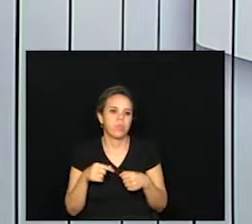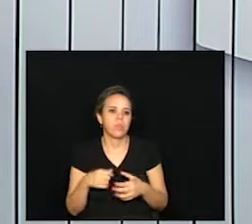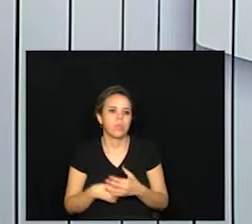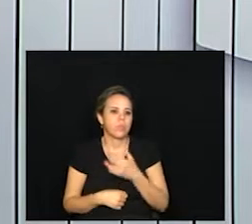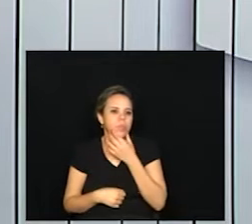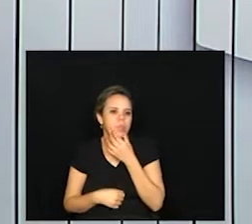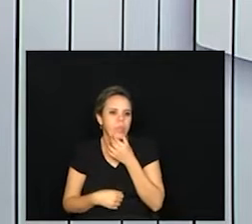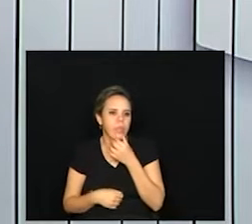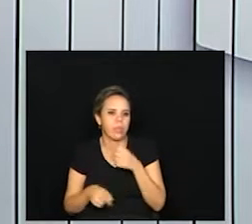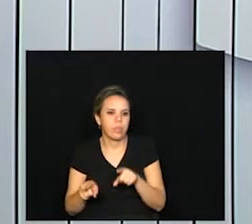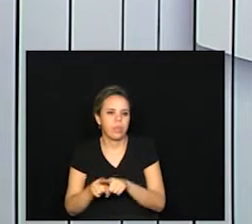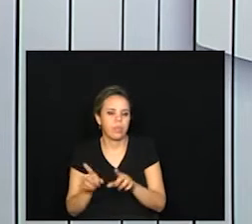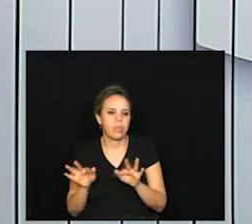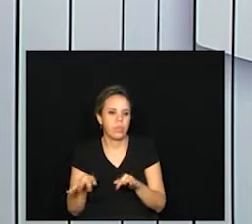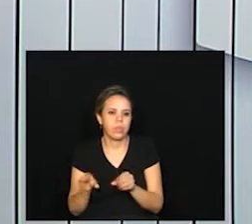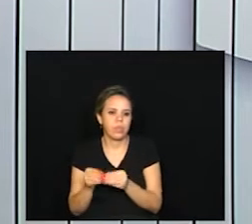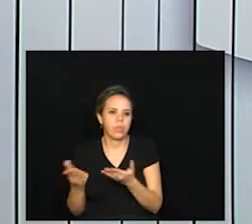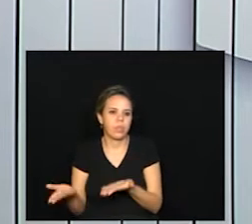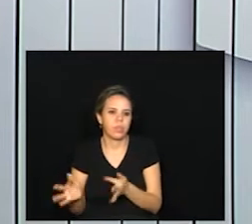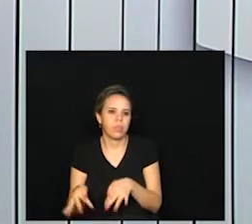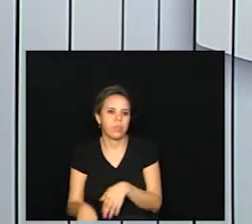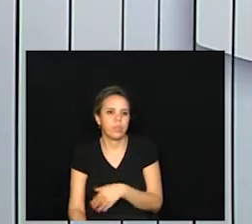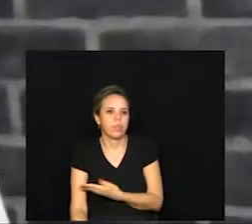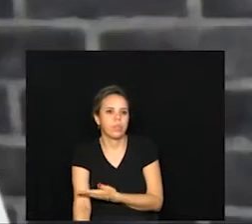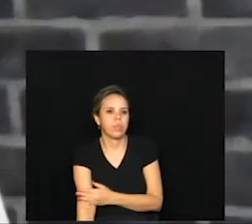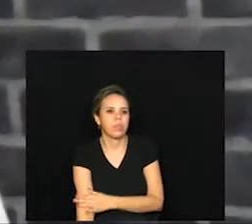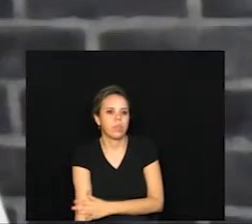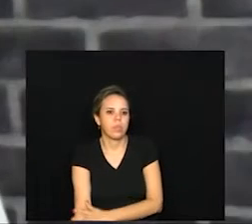conversar e também as suas considerações finais.